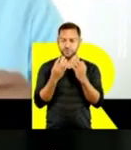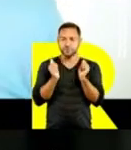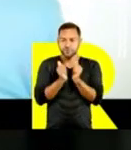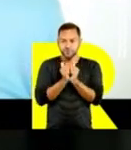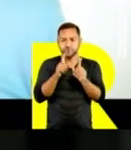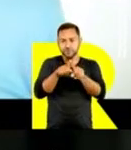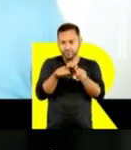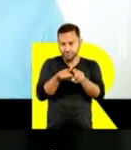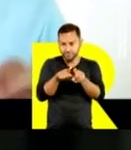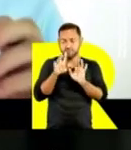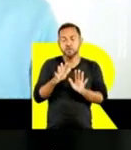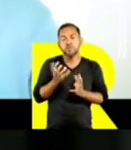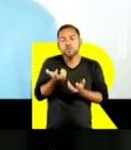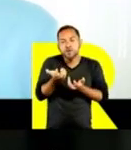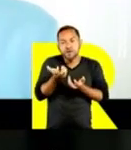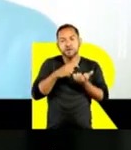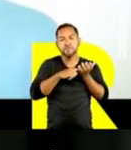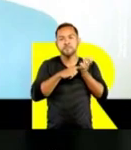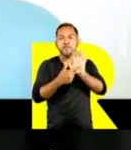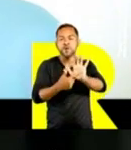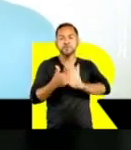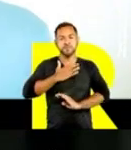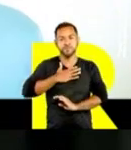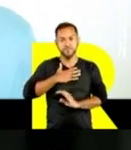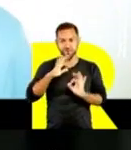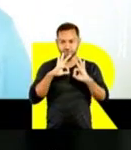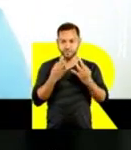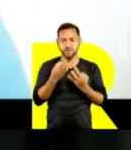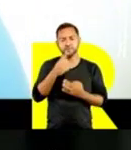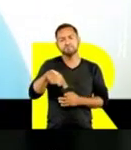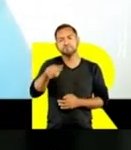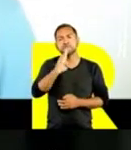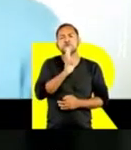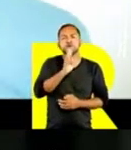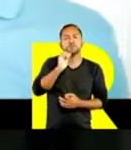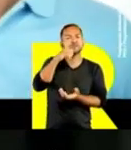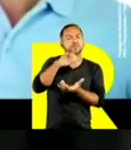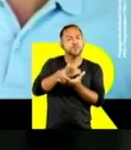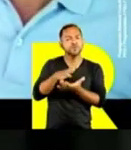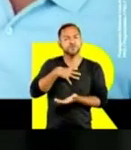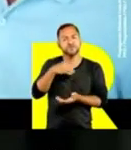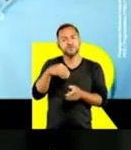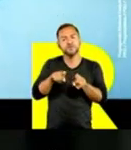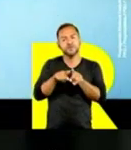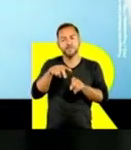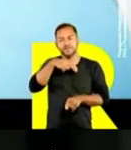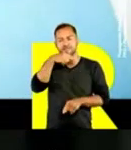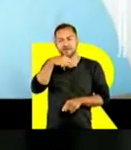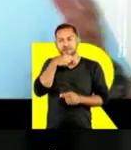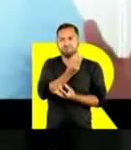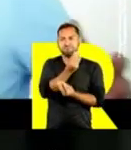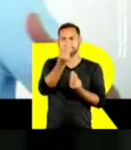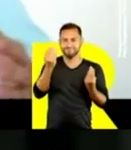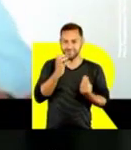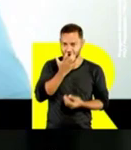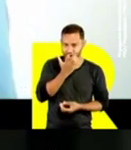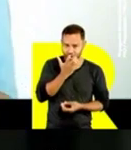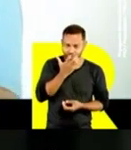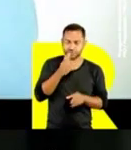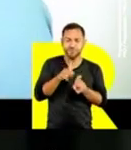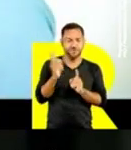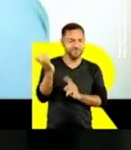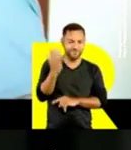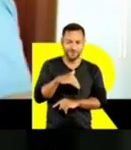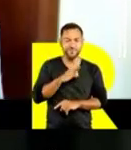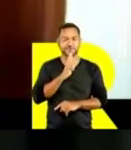com a sua família. Eu queria te mostrar minha família, pra você conhecer minha esposa, meus filhos, meu netinho, um monte de cachorro.